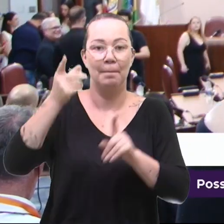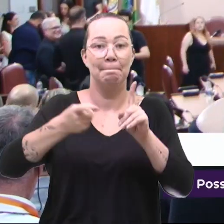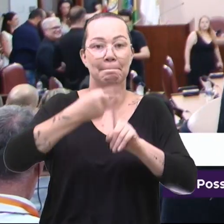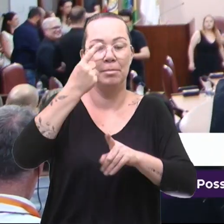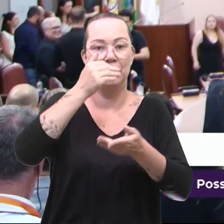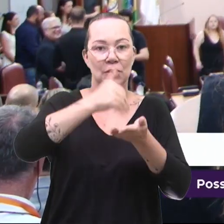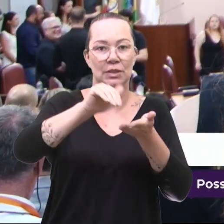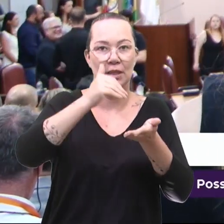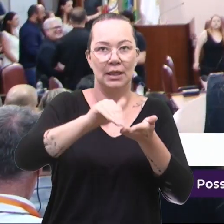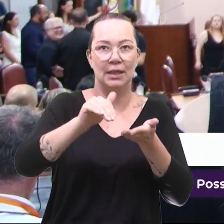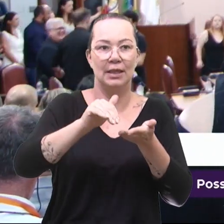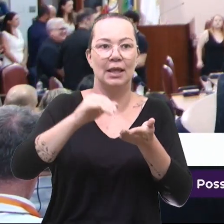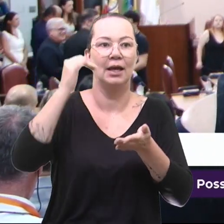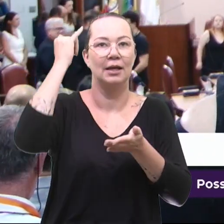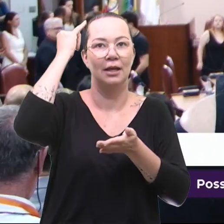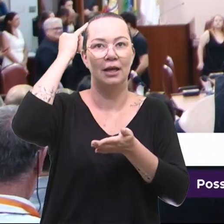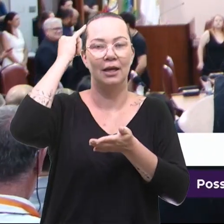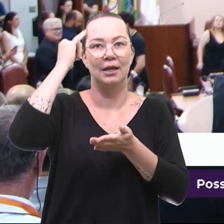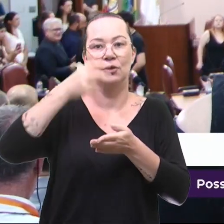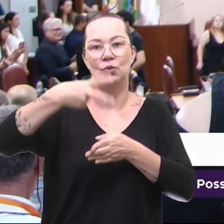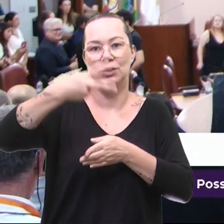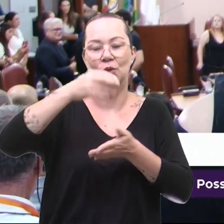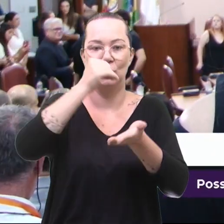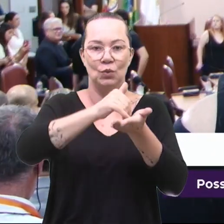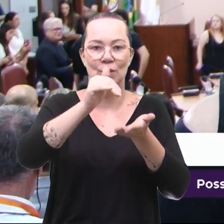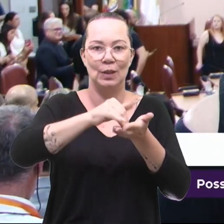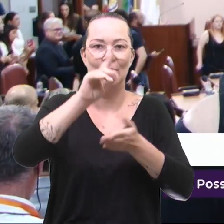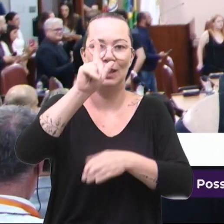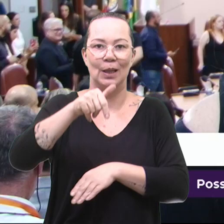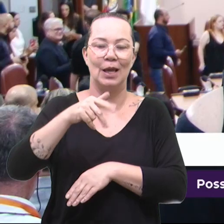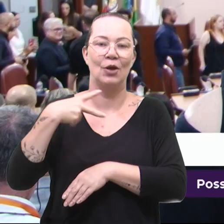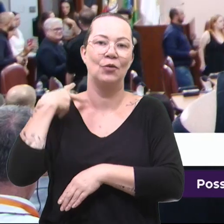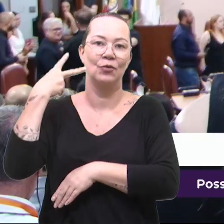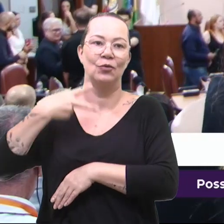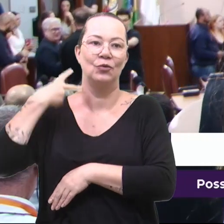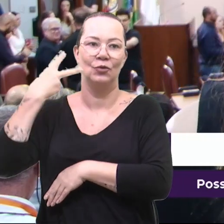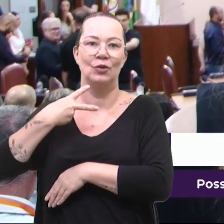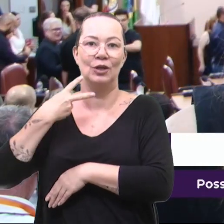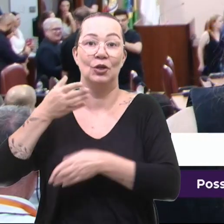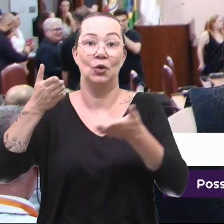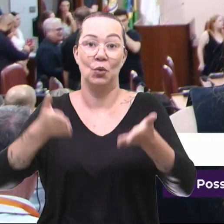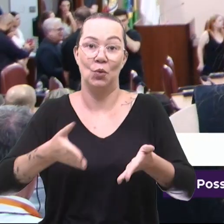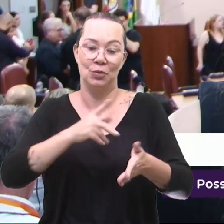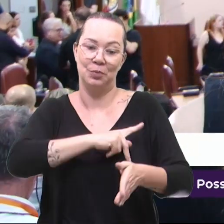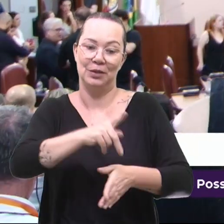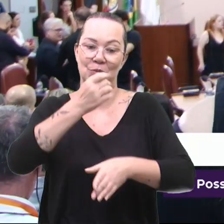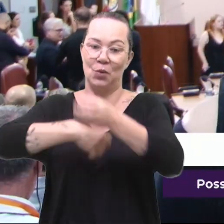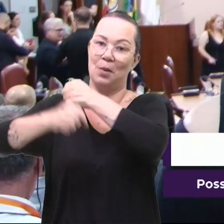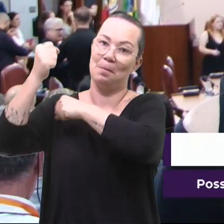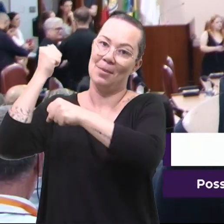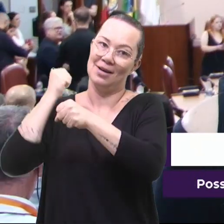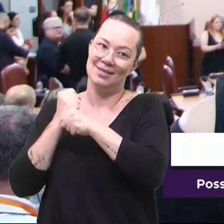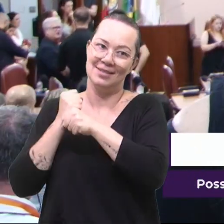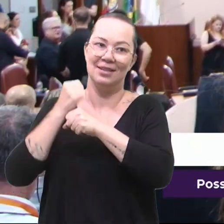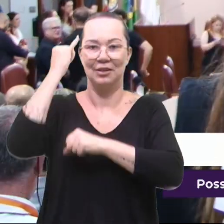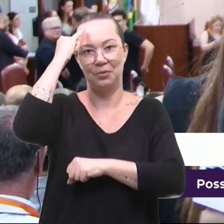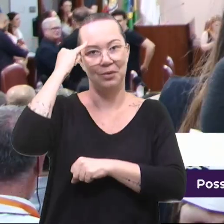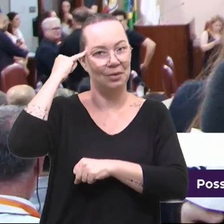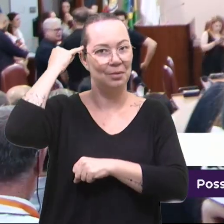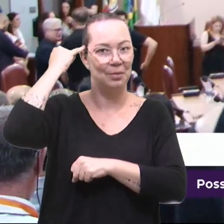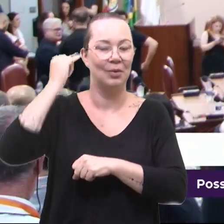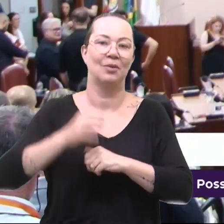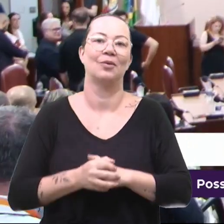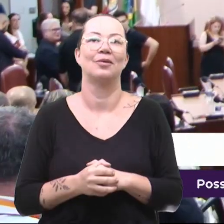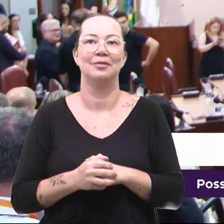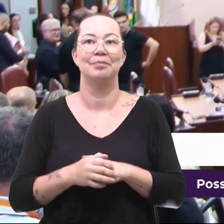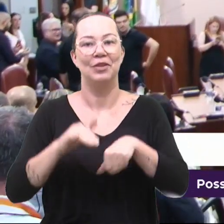primeiro secretário. E se o segundo secretário é o vereador presidente no ano passado, vereador Zé D'Ambros, que